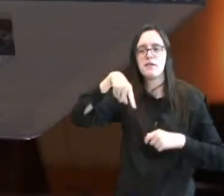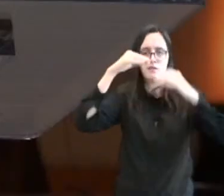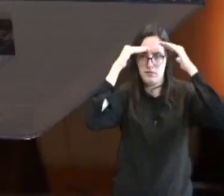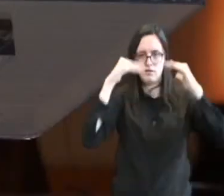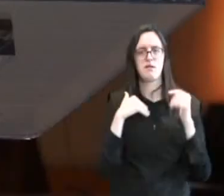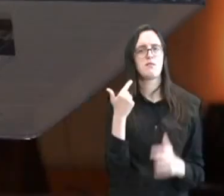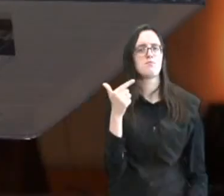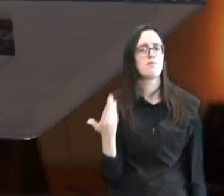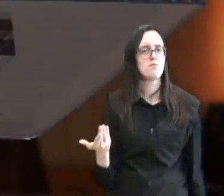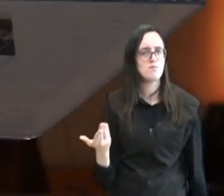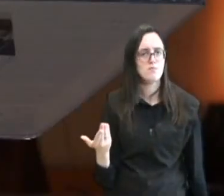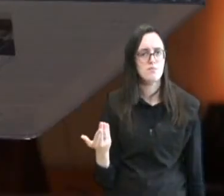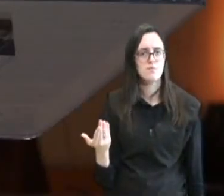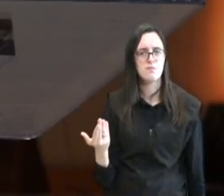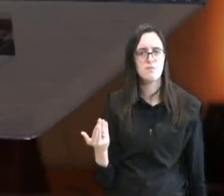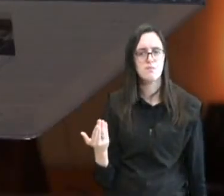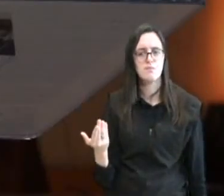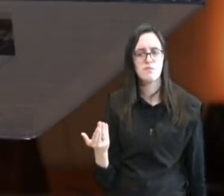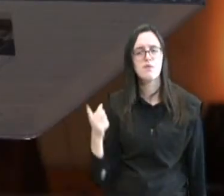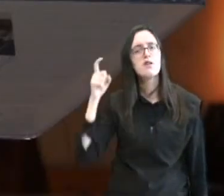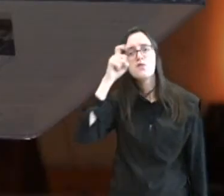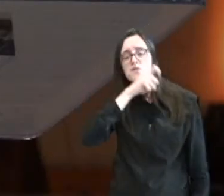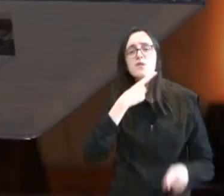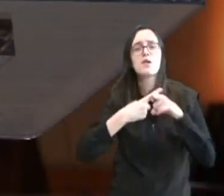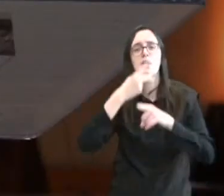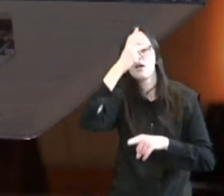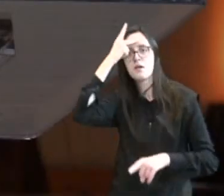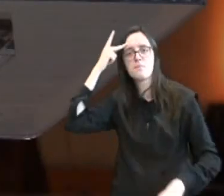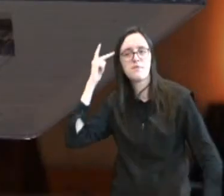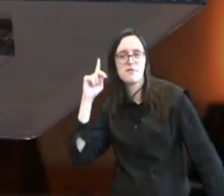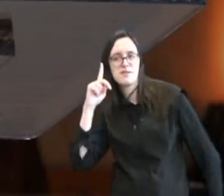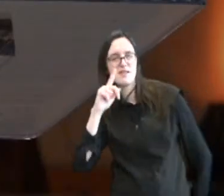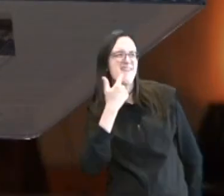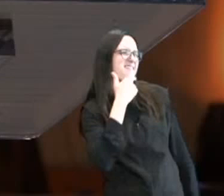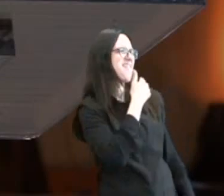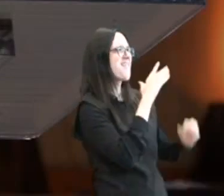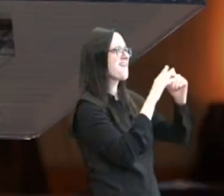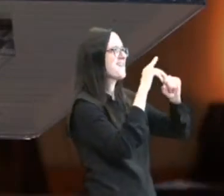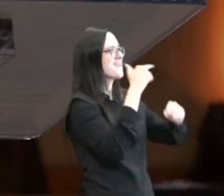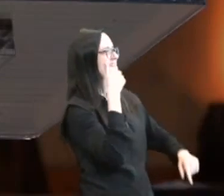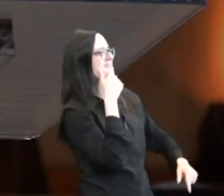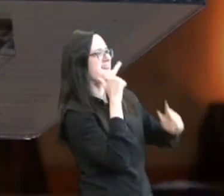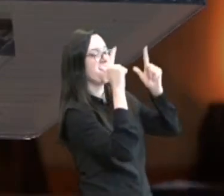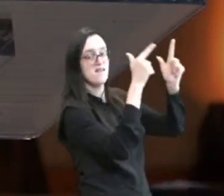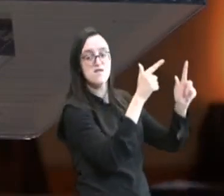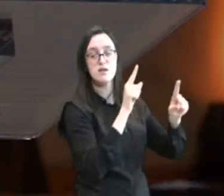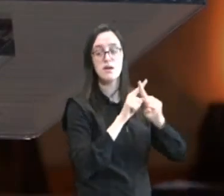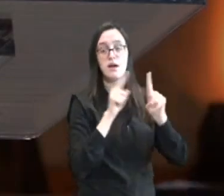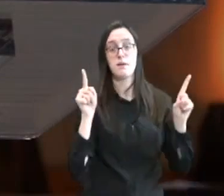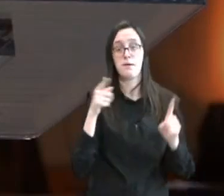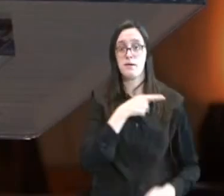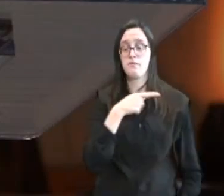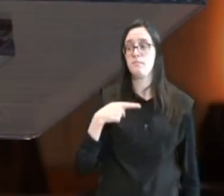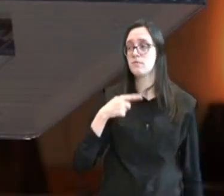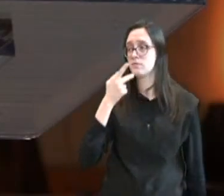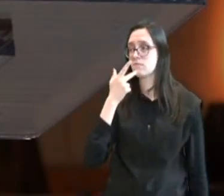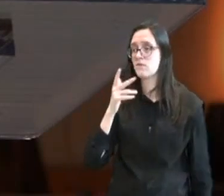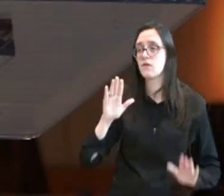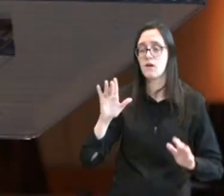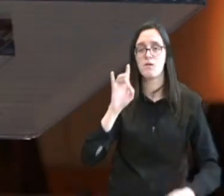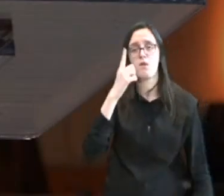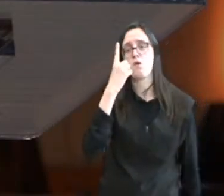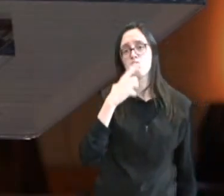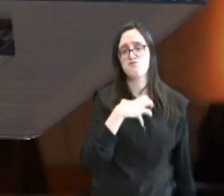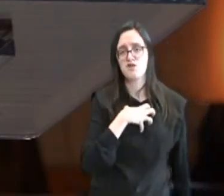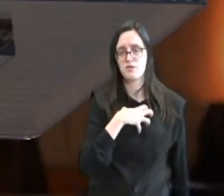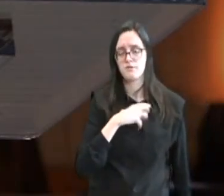era até difícil de abrir as portas, porque o pessoal debochava. E o pastor disse, meus irmãos, só tem um jeito,